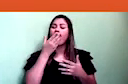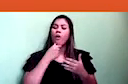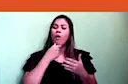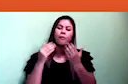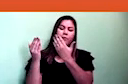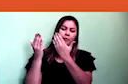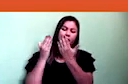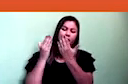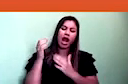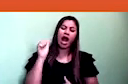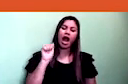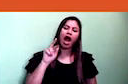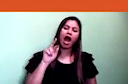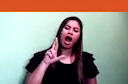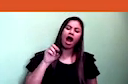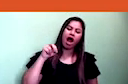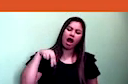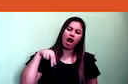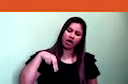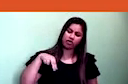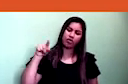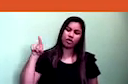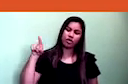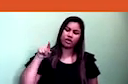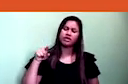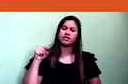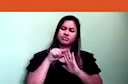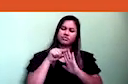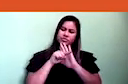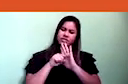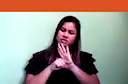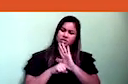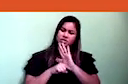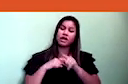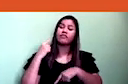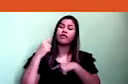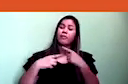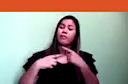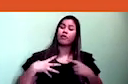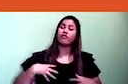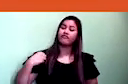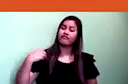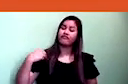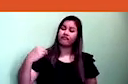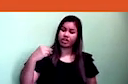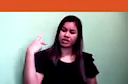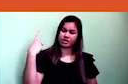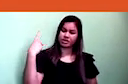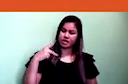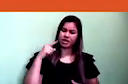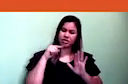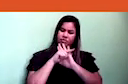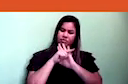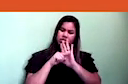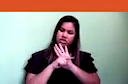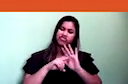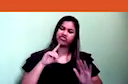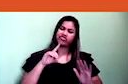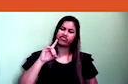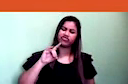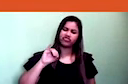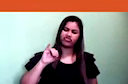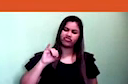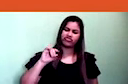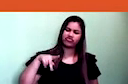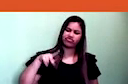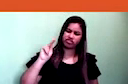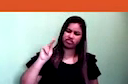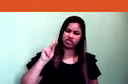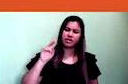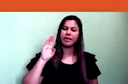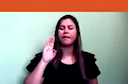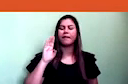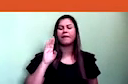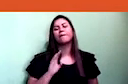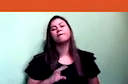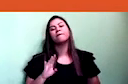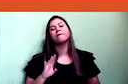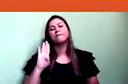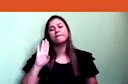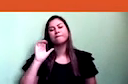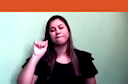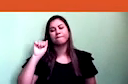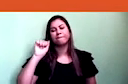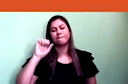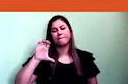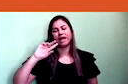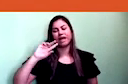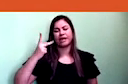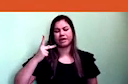Beck, que depois deu, né, a sua filha deu continuidade a essas pesquisas, a Judith Beck, né, que fala exatamente disso, né,